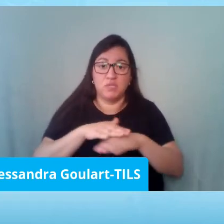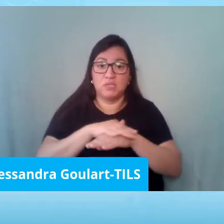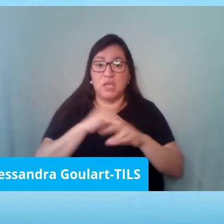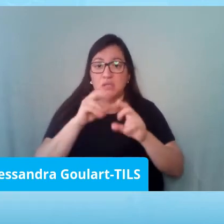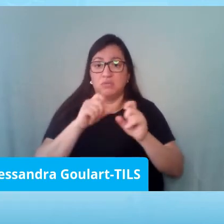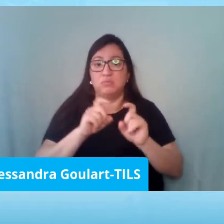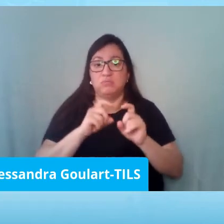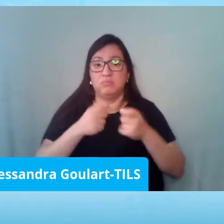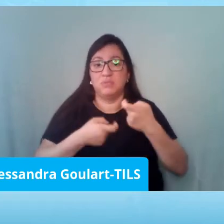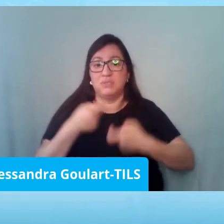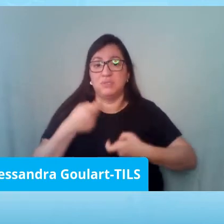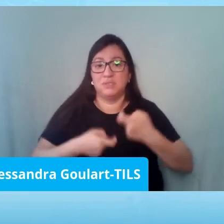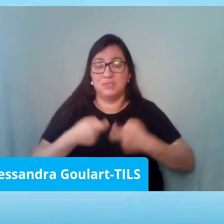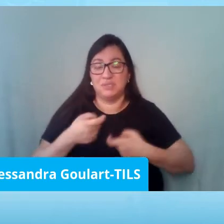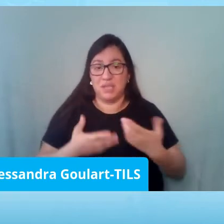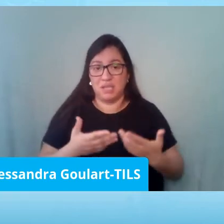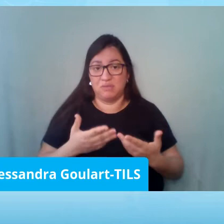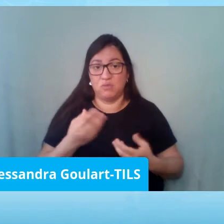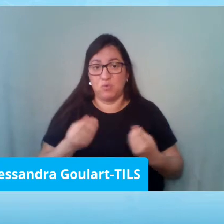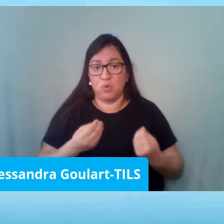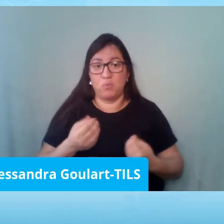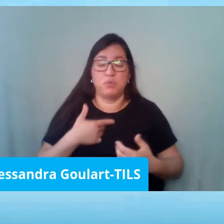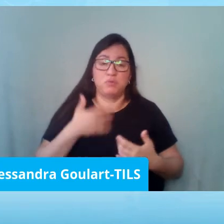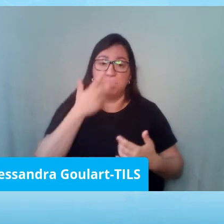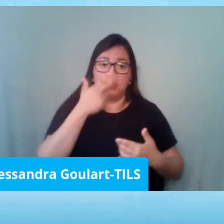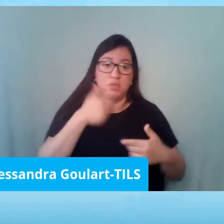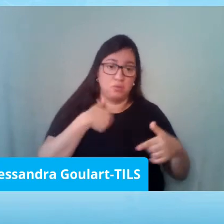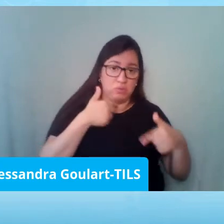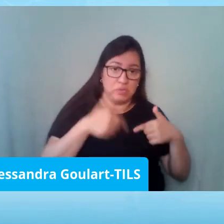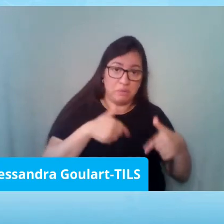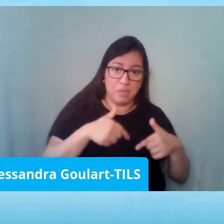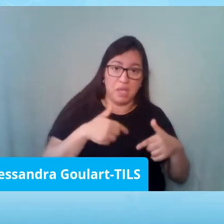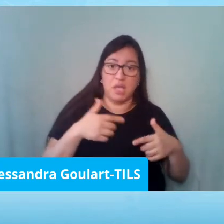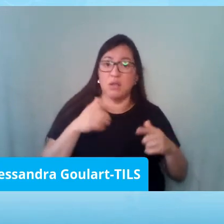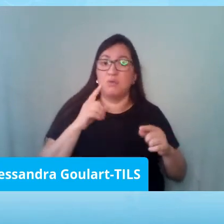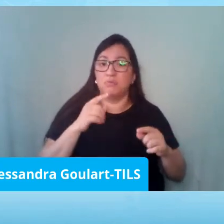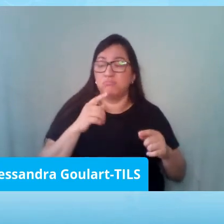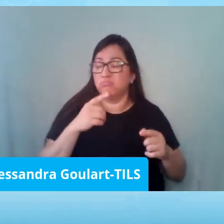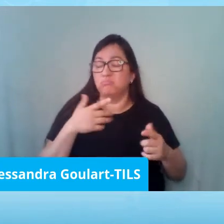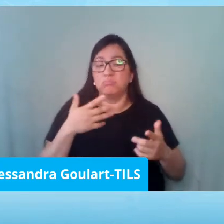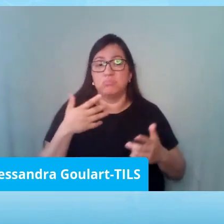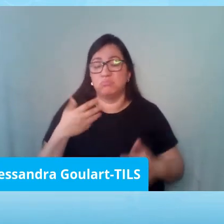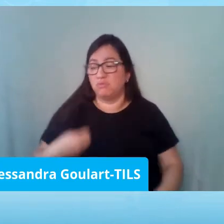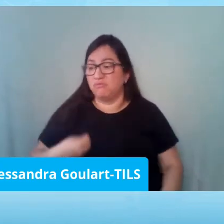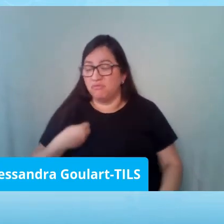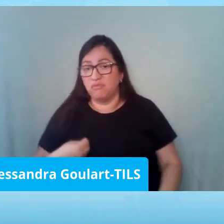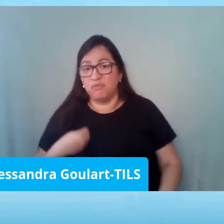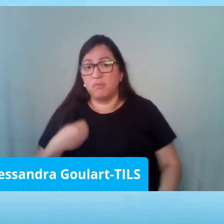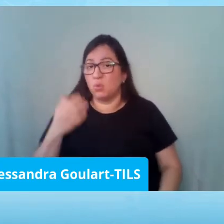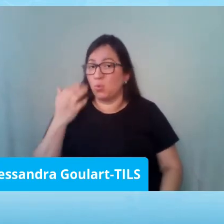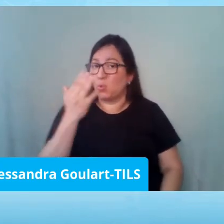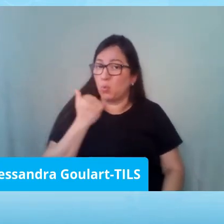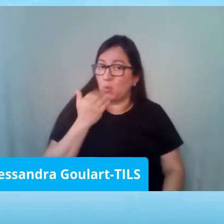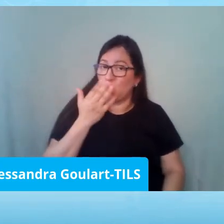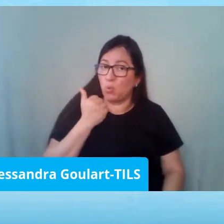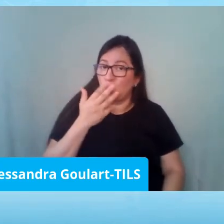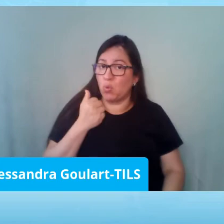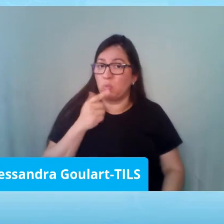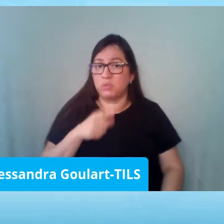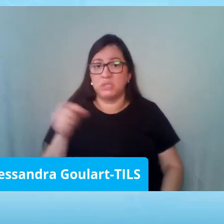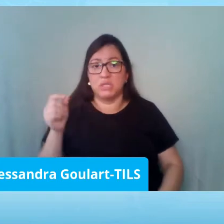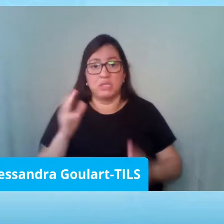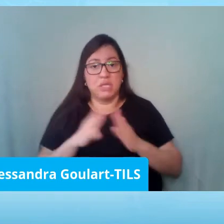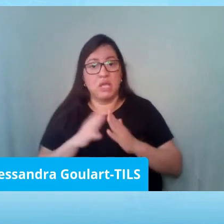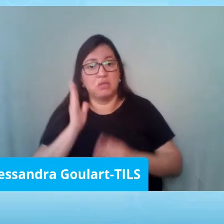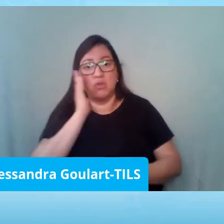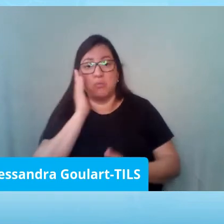um ato como a gente faz, né? Eu trabalho, na nossa vida, né? A gente trabalha, a gente come, a gente sai de casa, a gente